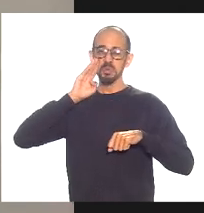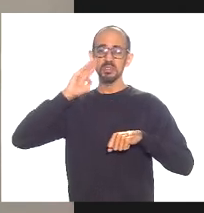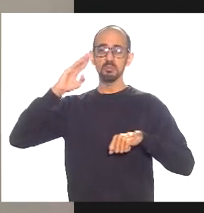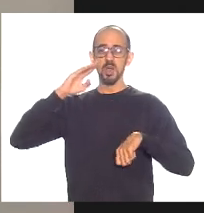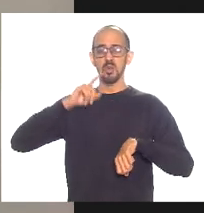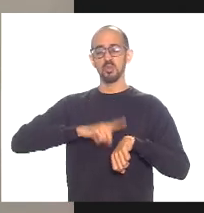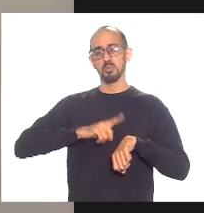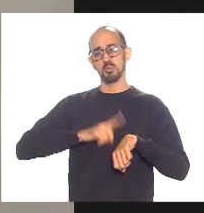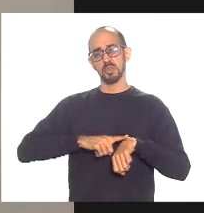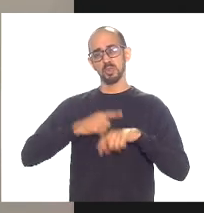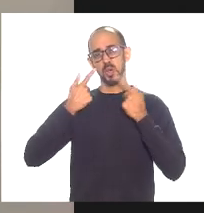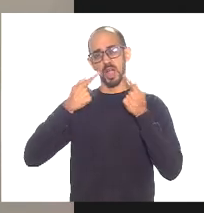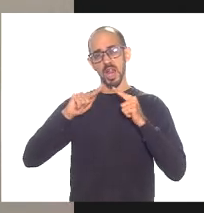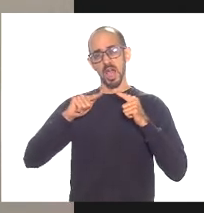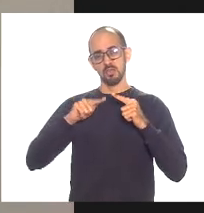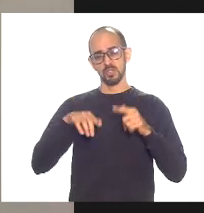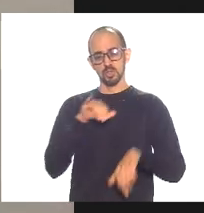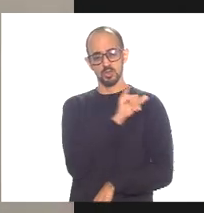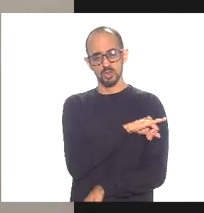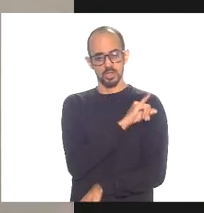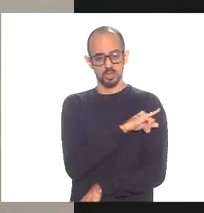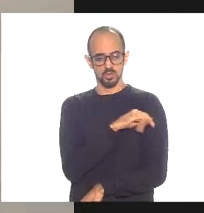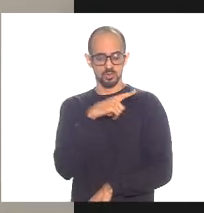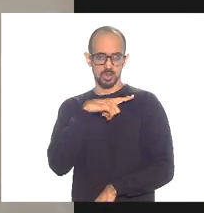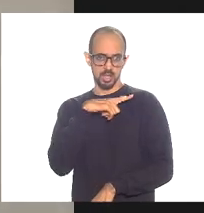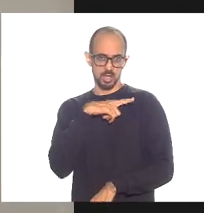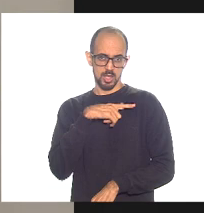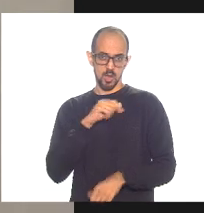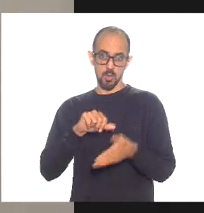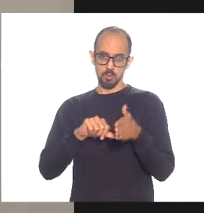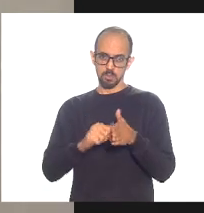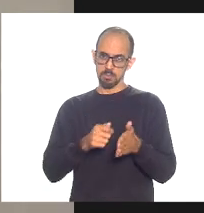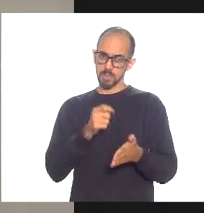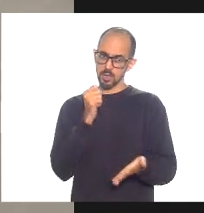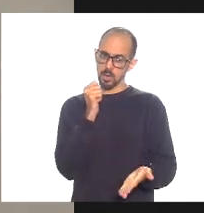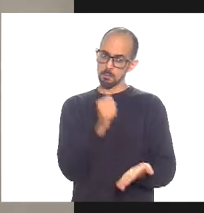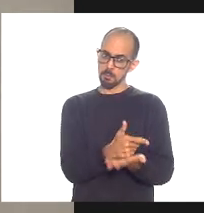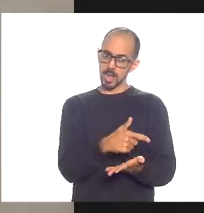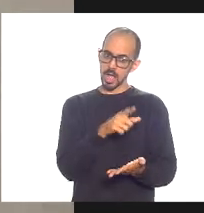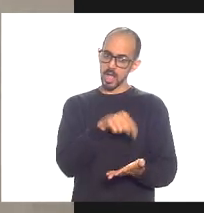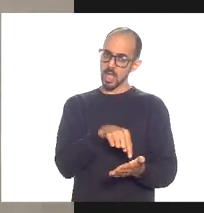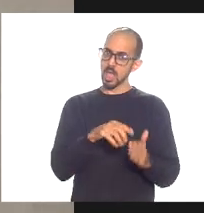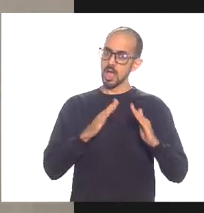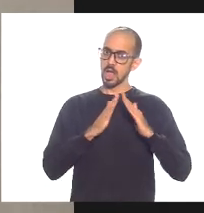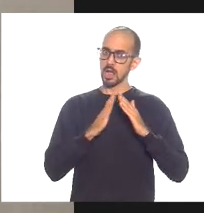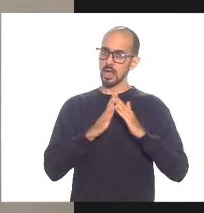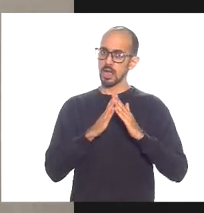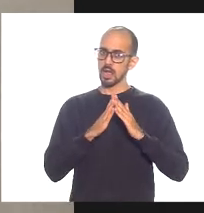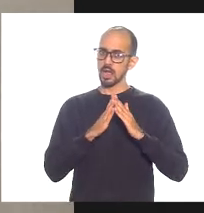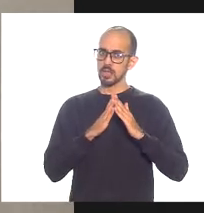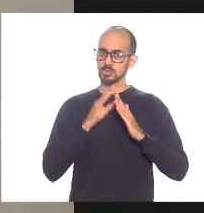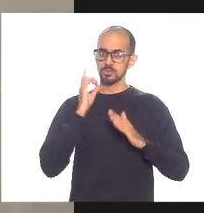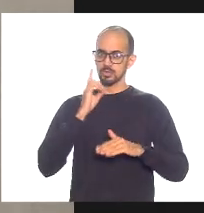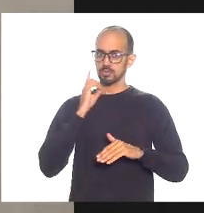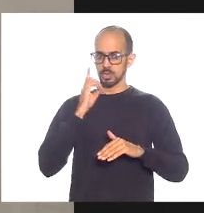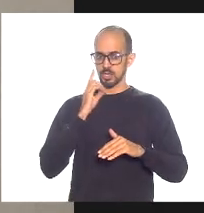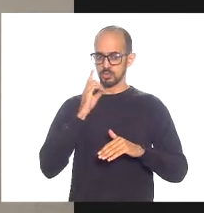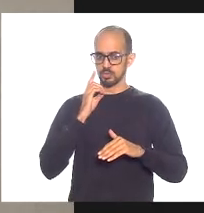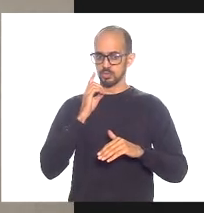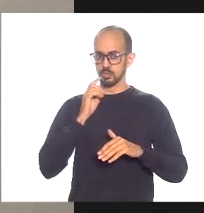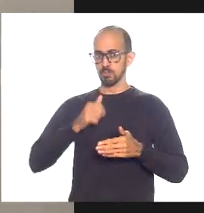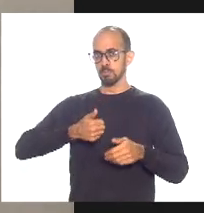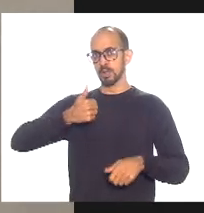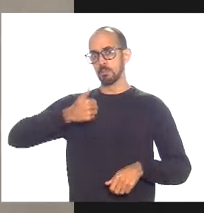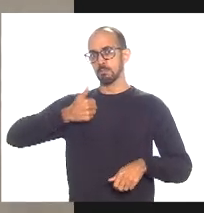Janeiro, o Brasil, está vivendo, o primeiro a pagar a conta é o parlamento fluminense. O primeiro a cair na boca